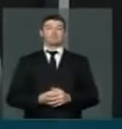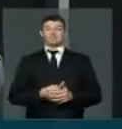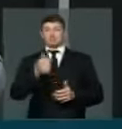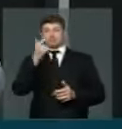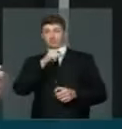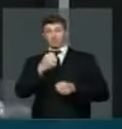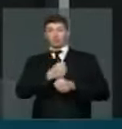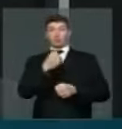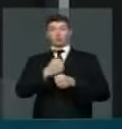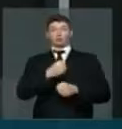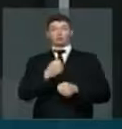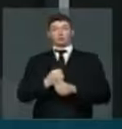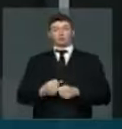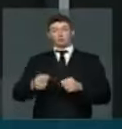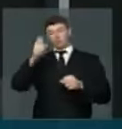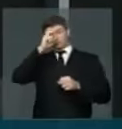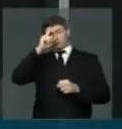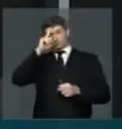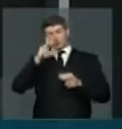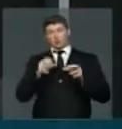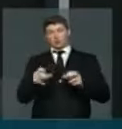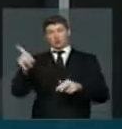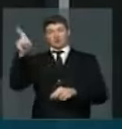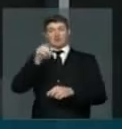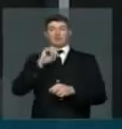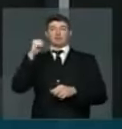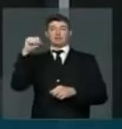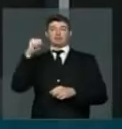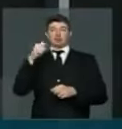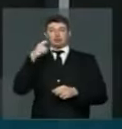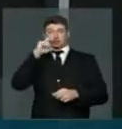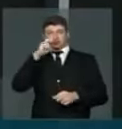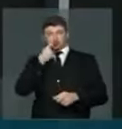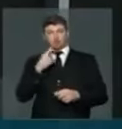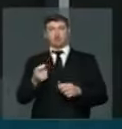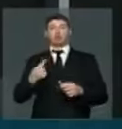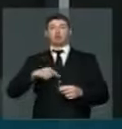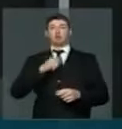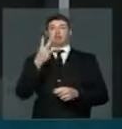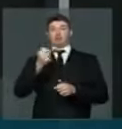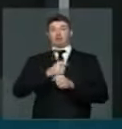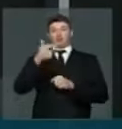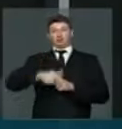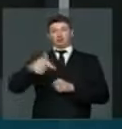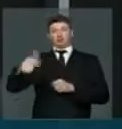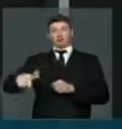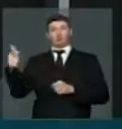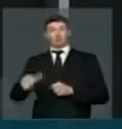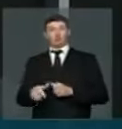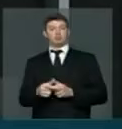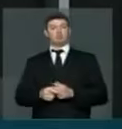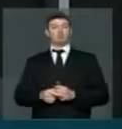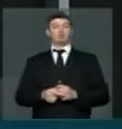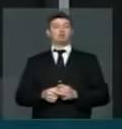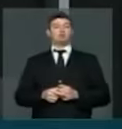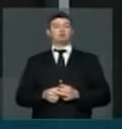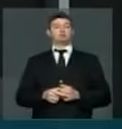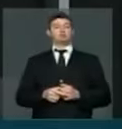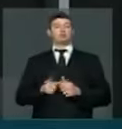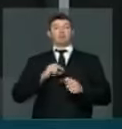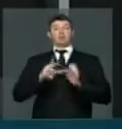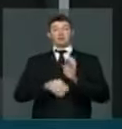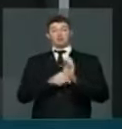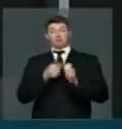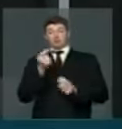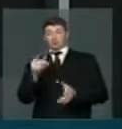construção do Hospital do Câncer lá em Sergipe. Tanto é que durante 3 anos consecutivos, o senador Eduardo Amorim viabilizou, colocou emendas